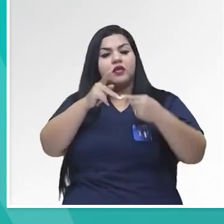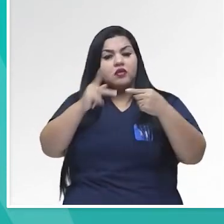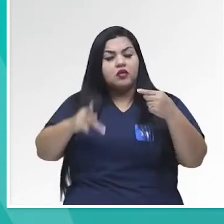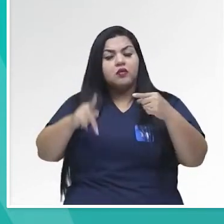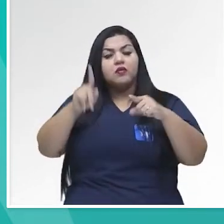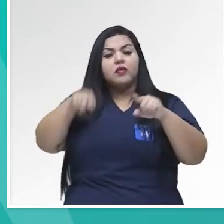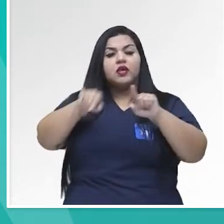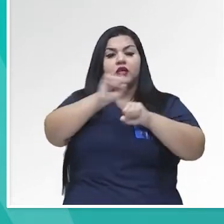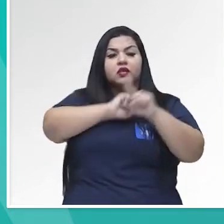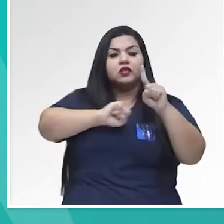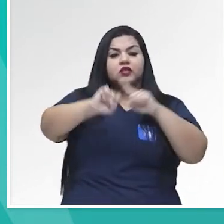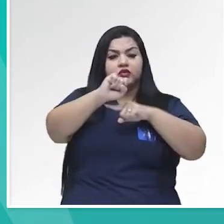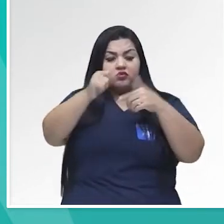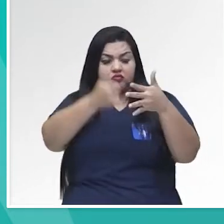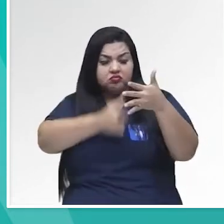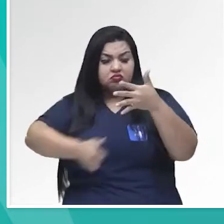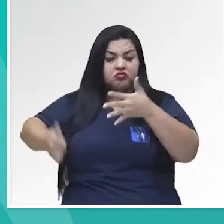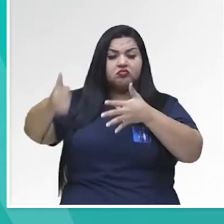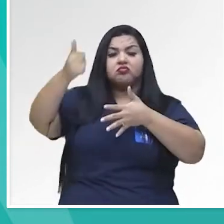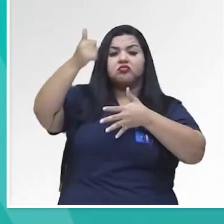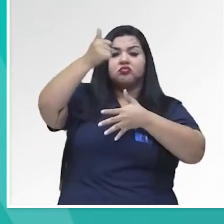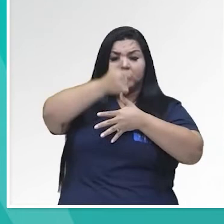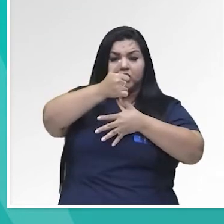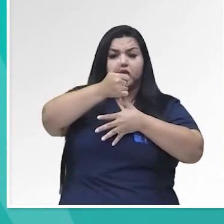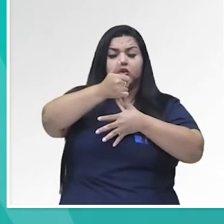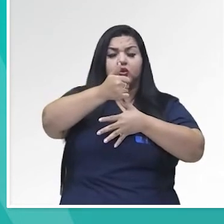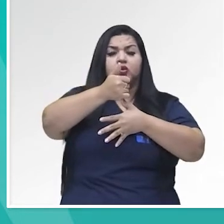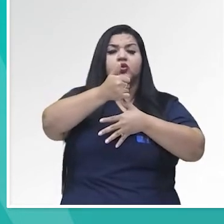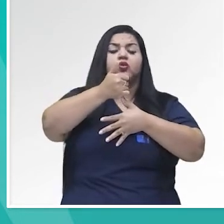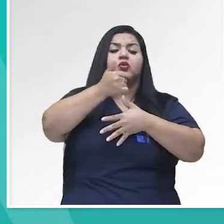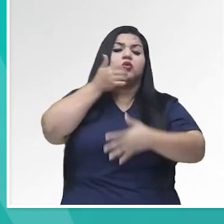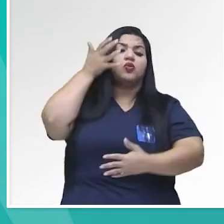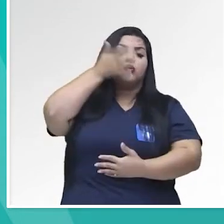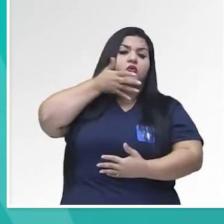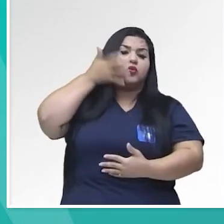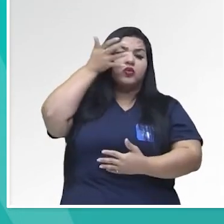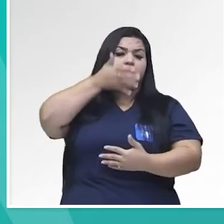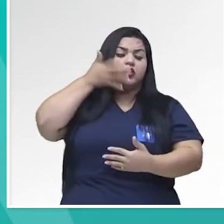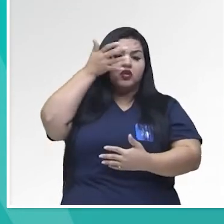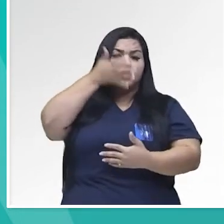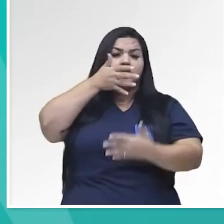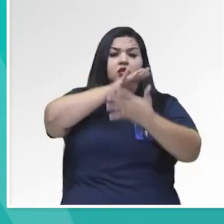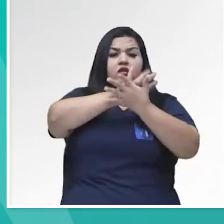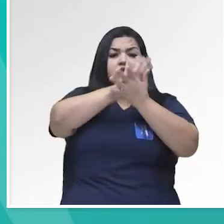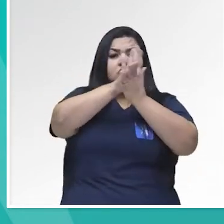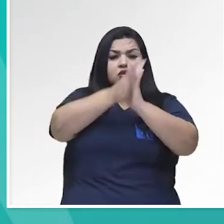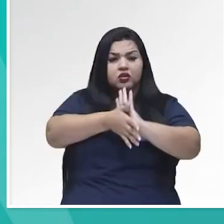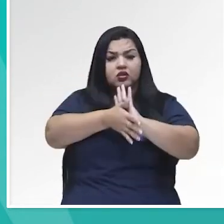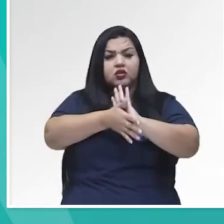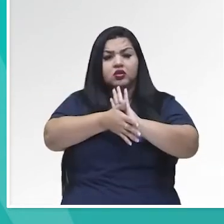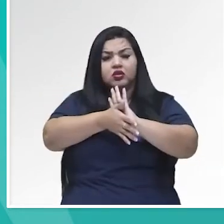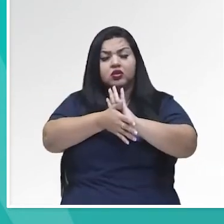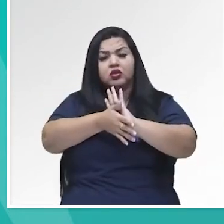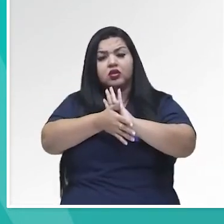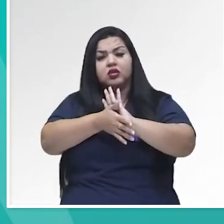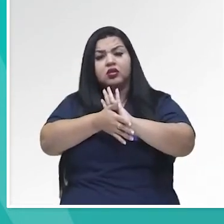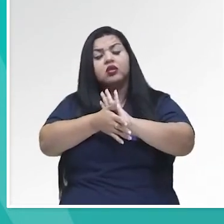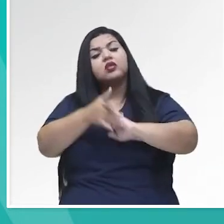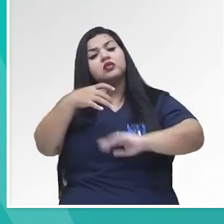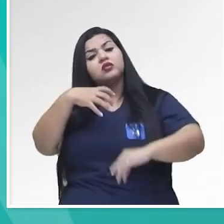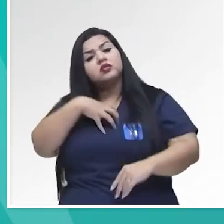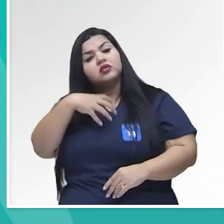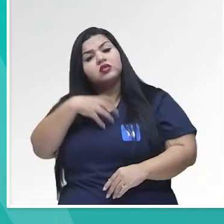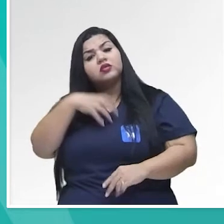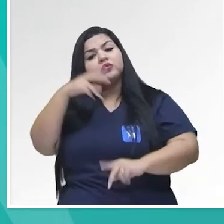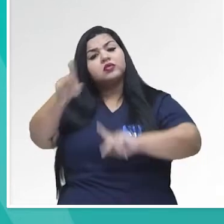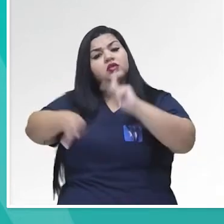ela privilegia um discurso discriminatório, e aí de certa forma as